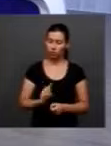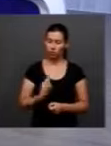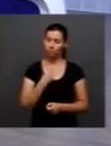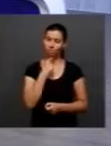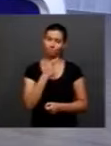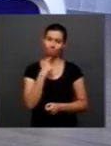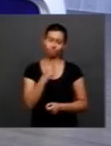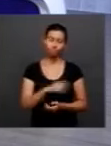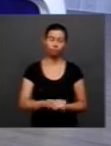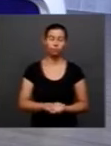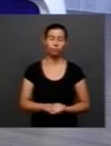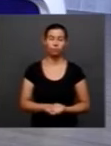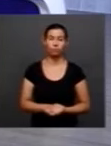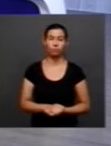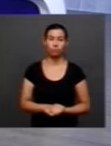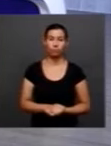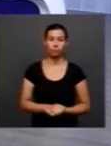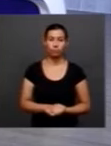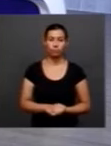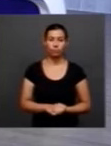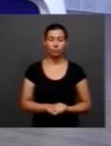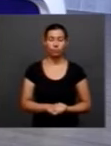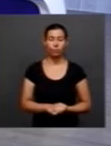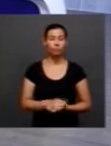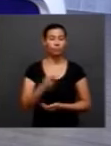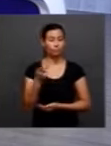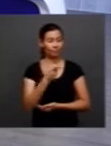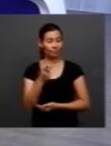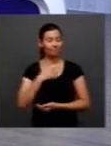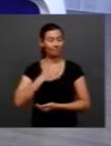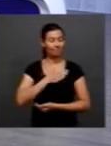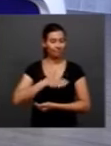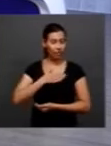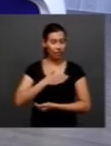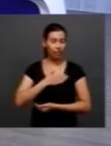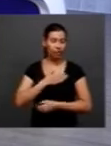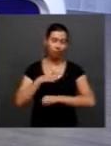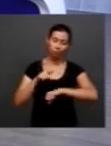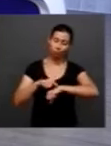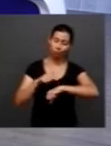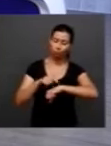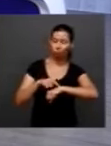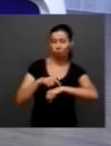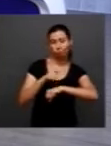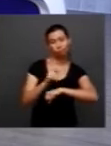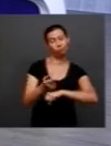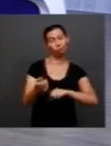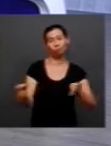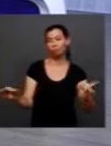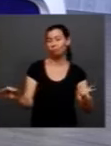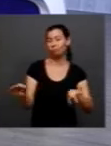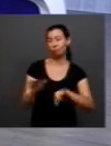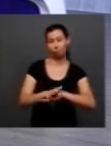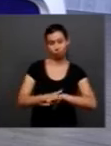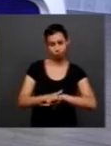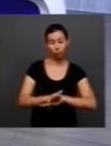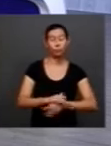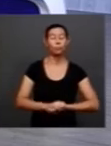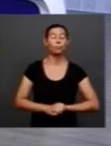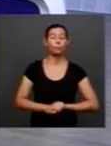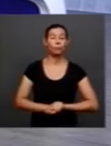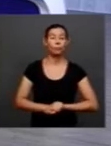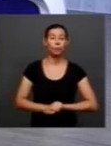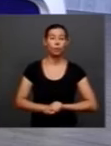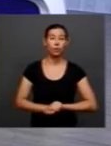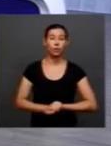Muito bom, Wagner. Gustavo, foi um prazer muito grande. É uma pena que o nosso tempo tenha se esgotado, mas infelizmente o tempo